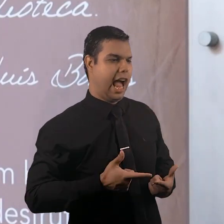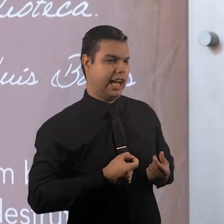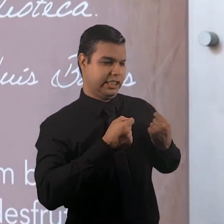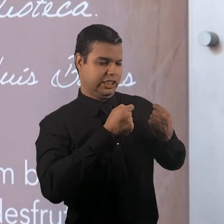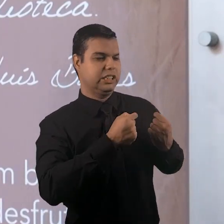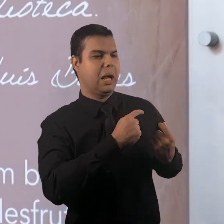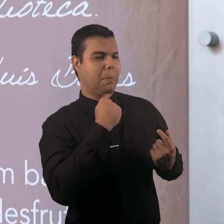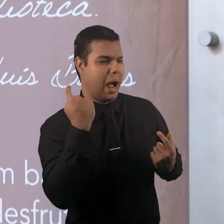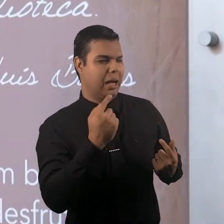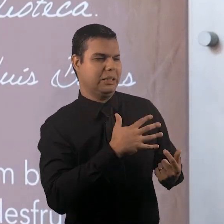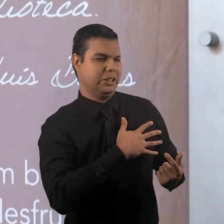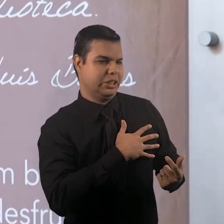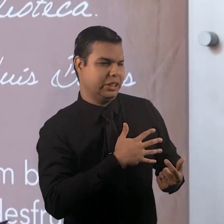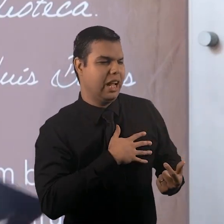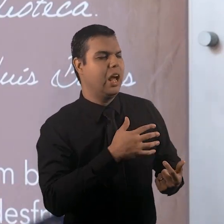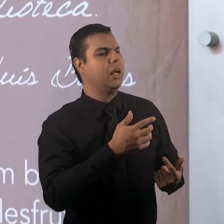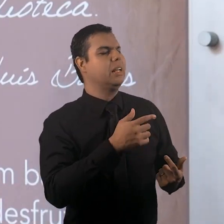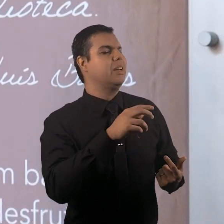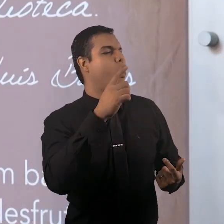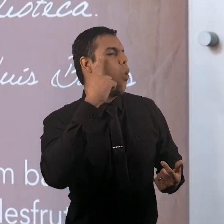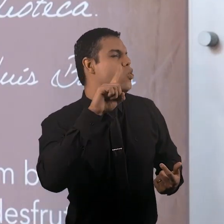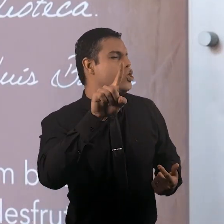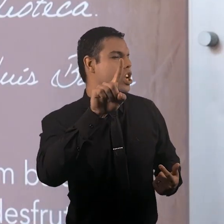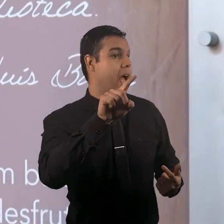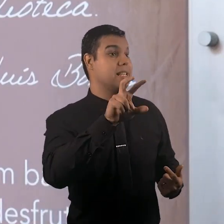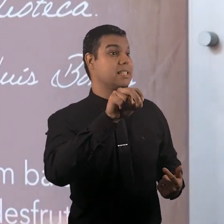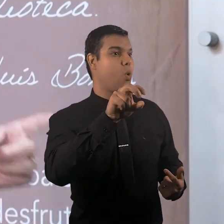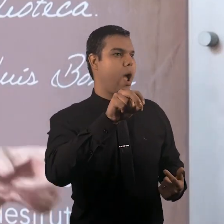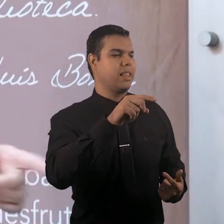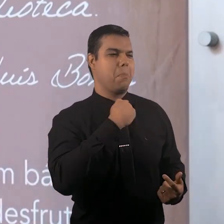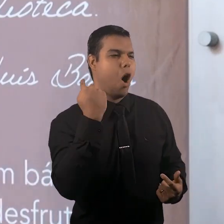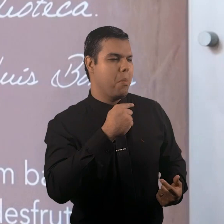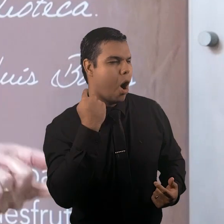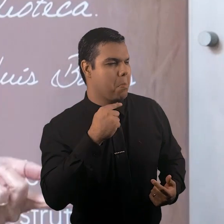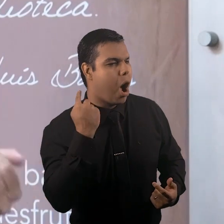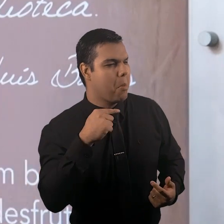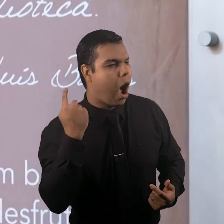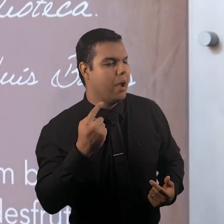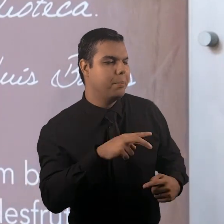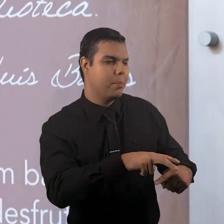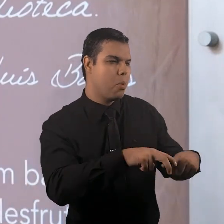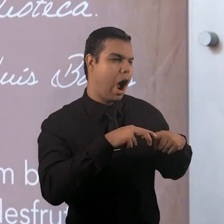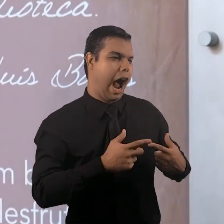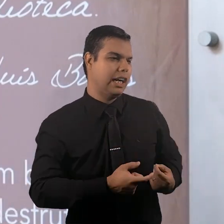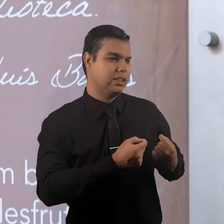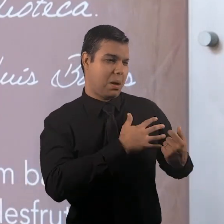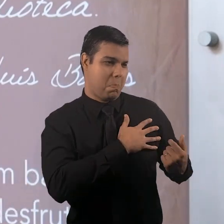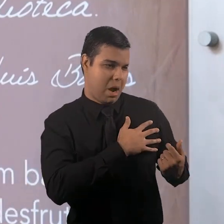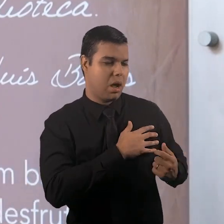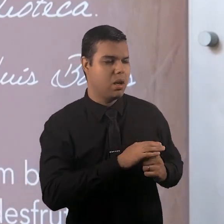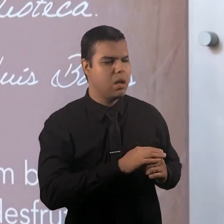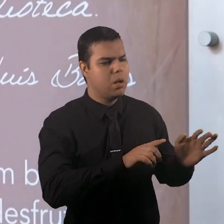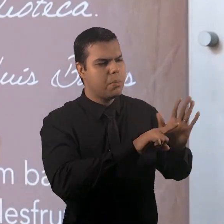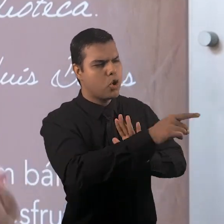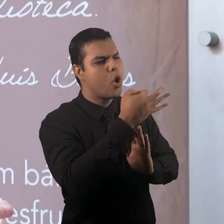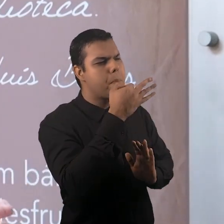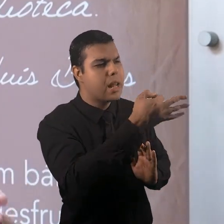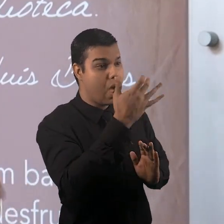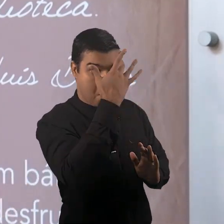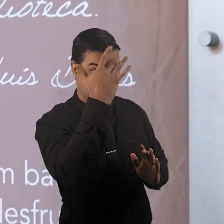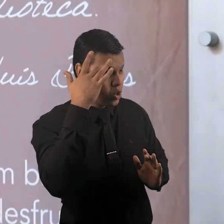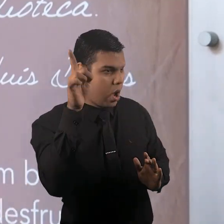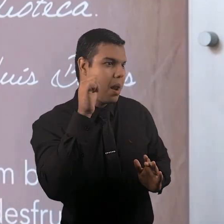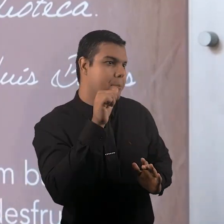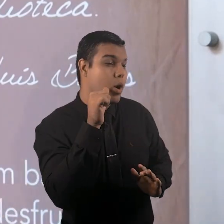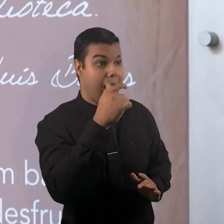mais de 18 mil mulheres, é uma média de 50 por dia. Quais ações, na sua opinião, podem ser feitas para que as pessoas se conscientizem,